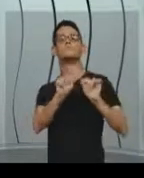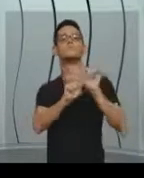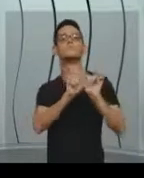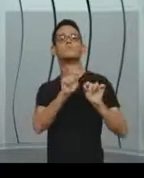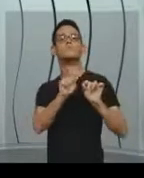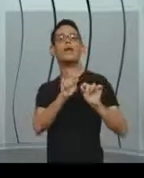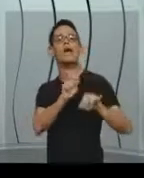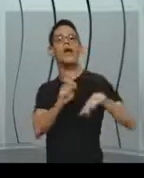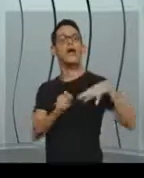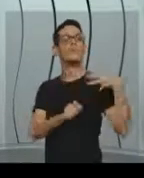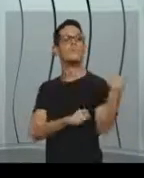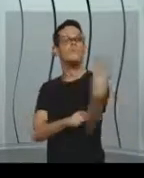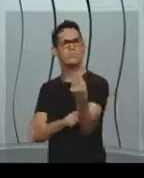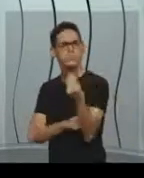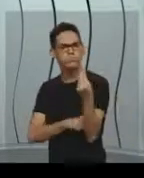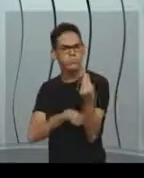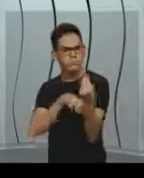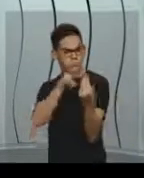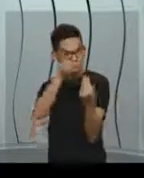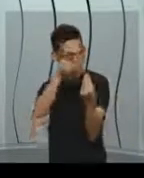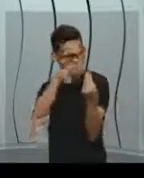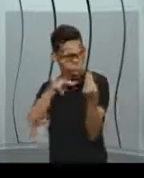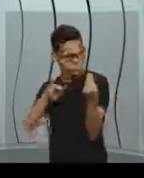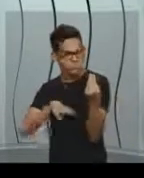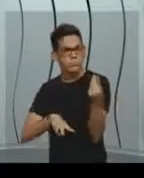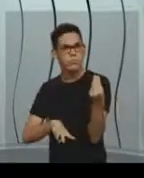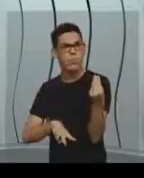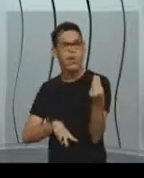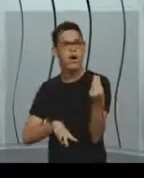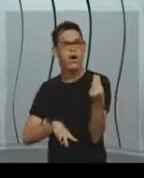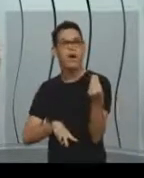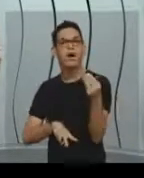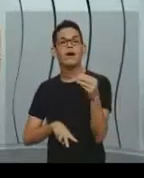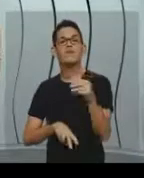ser artes visuais?